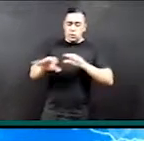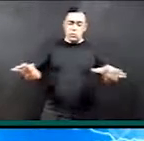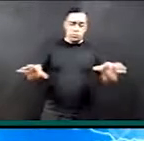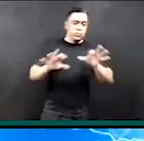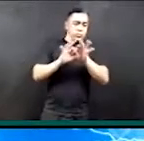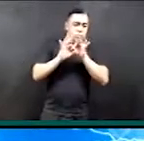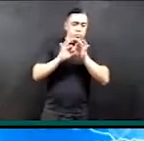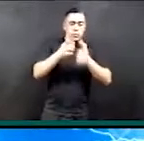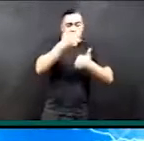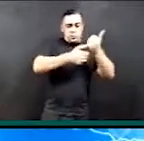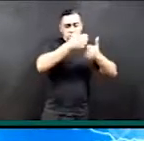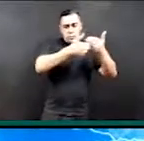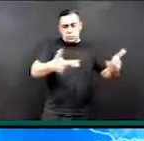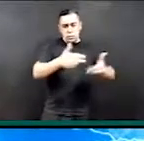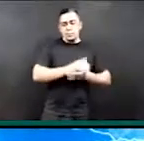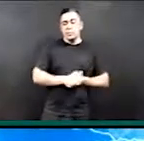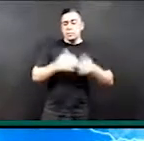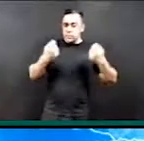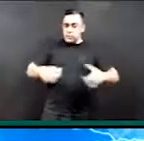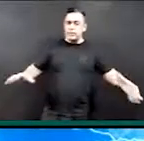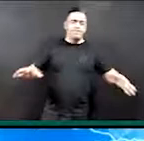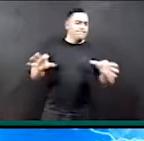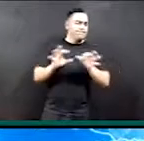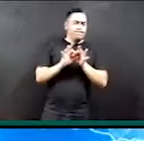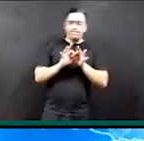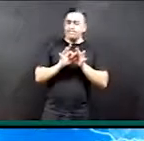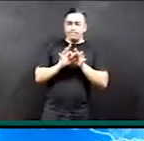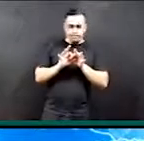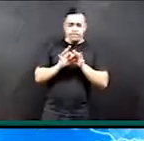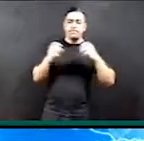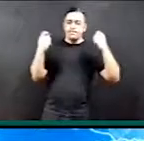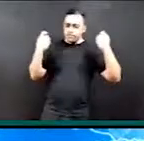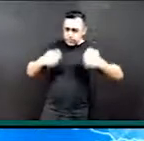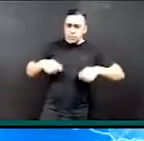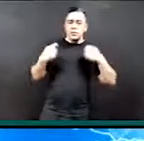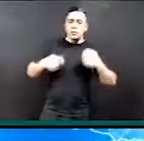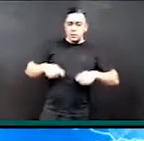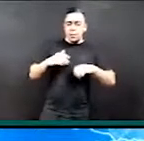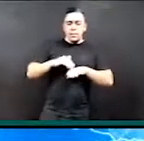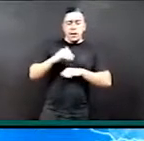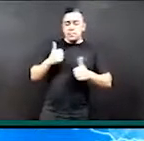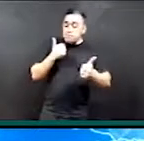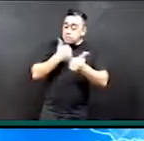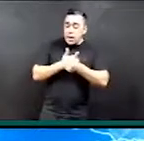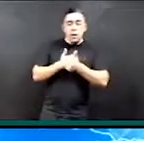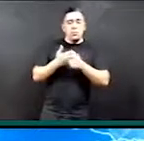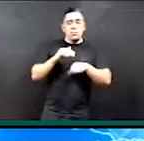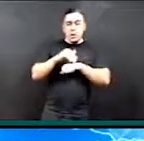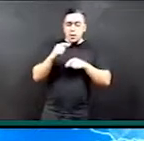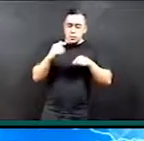e esportiva, ela devia ser tratada de uma maneira mais próxima, com mais